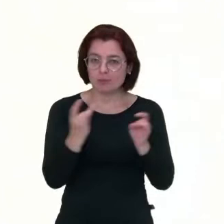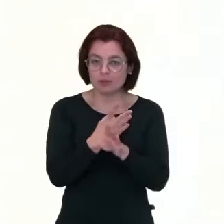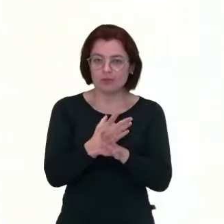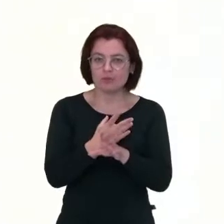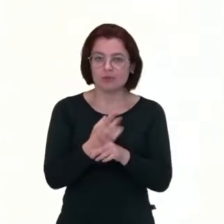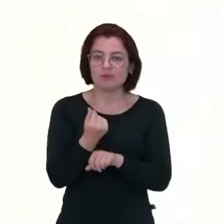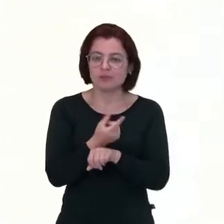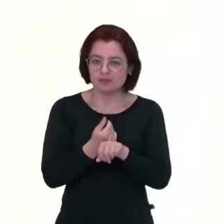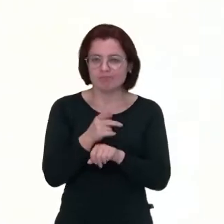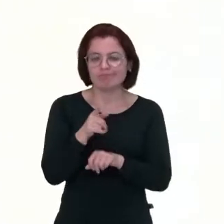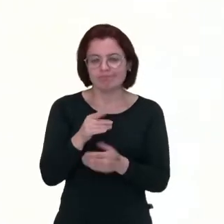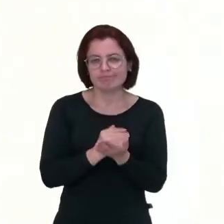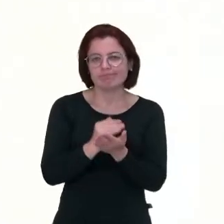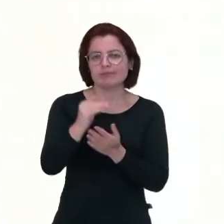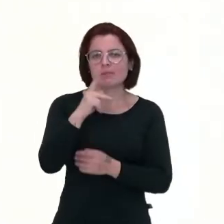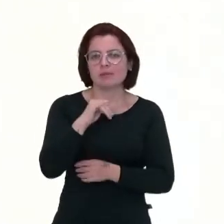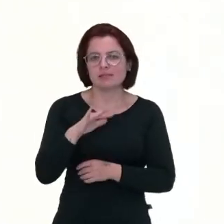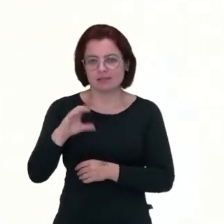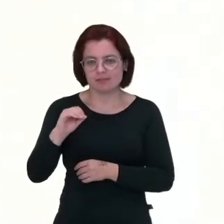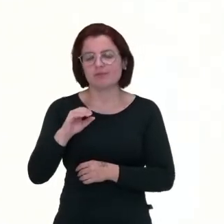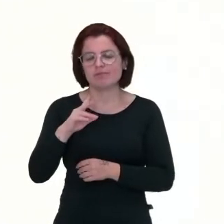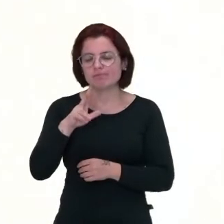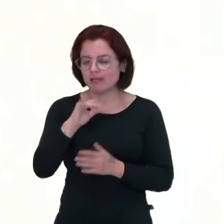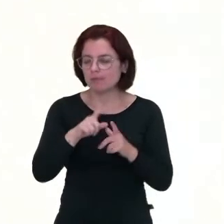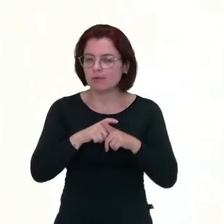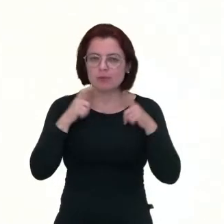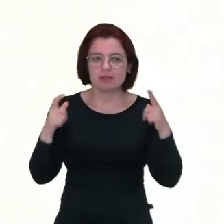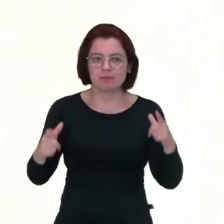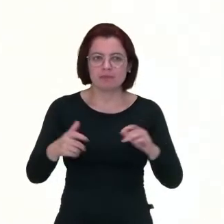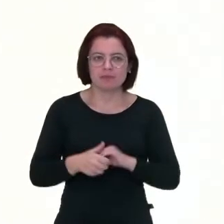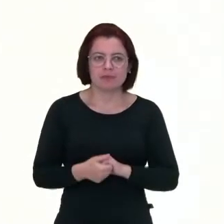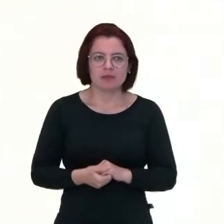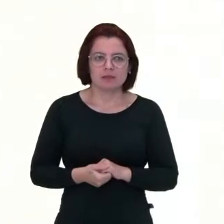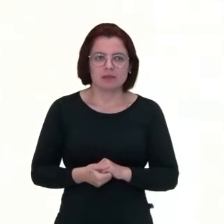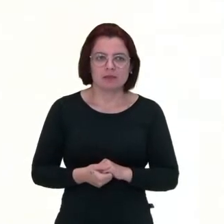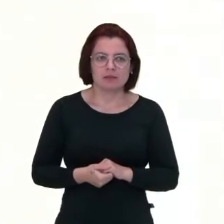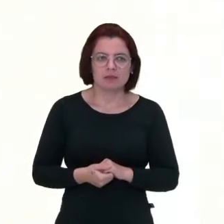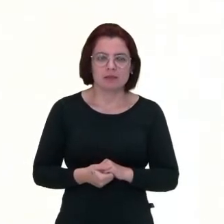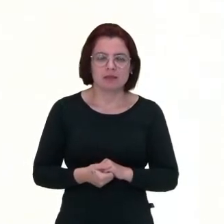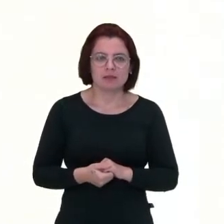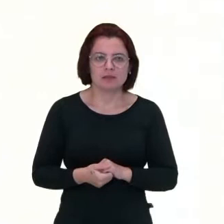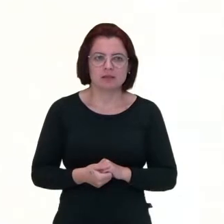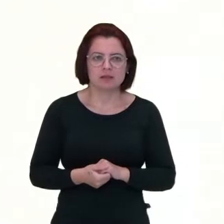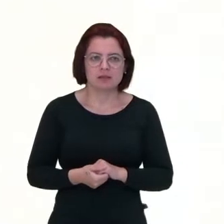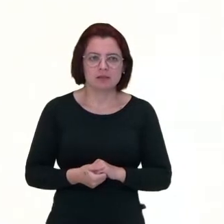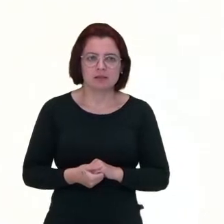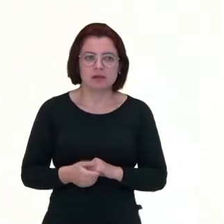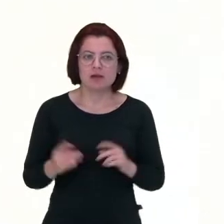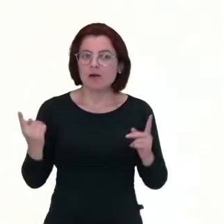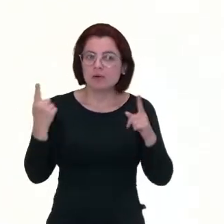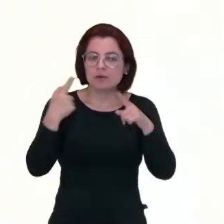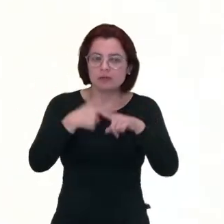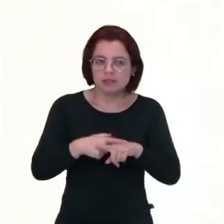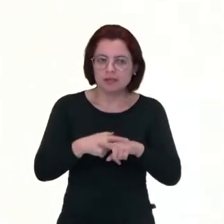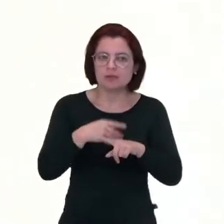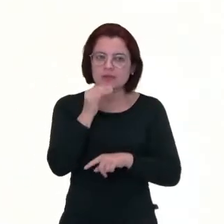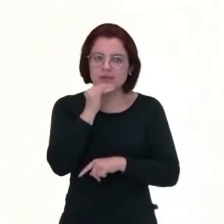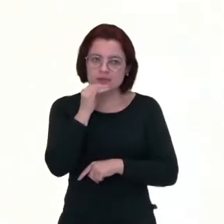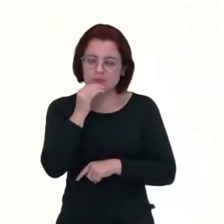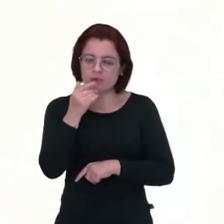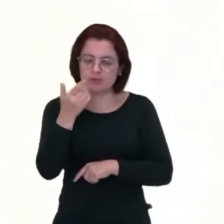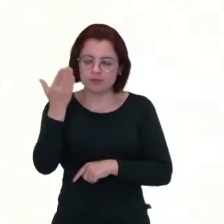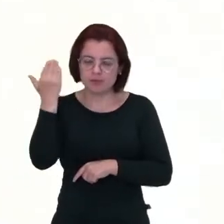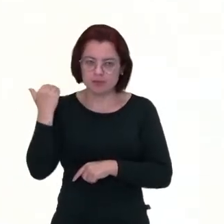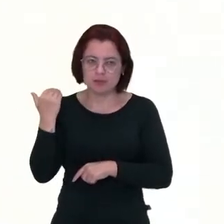seu passivo ainda vai aumentar. Ao contrário do exemplo anterior, alguns ativos